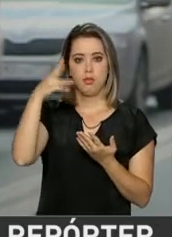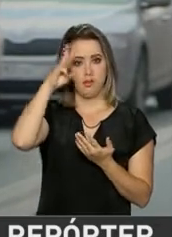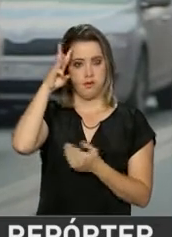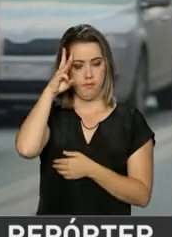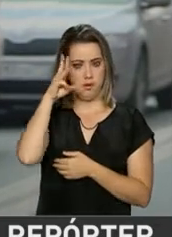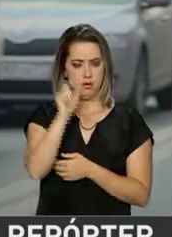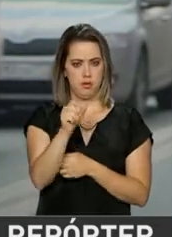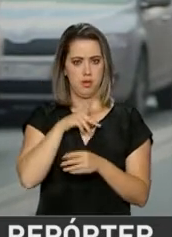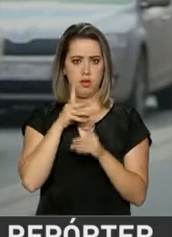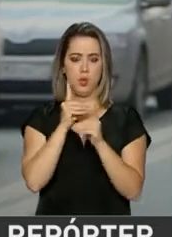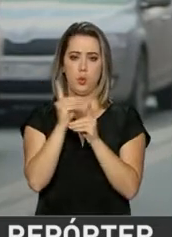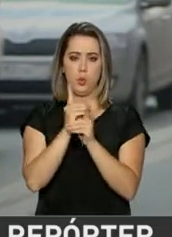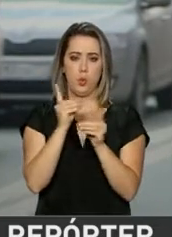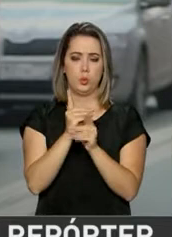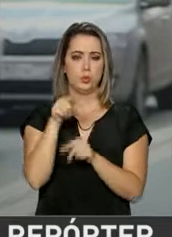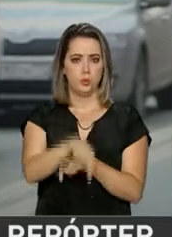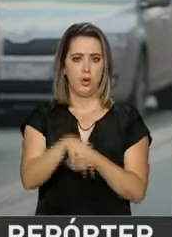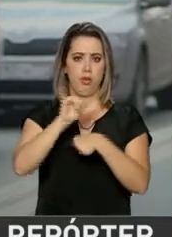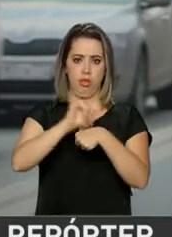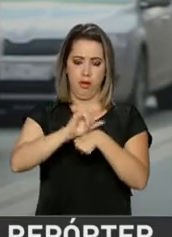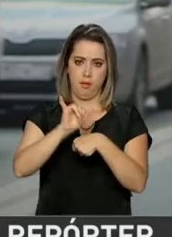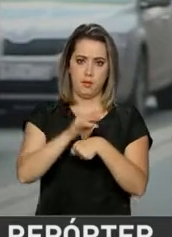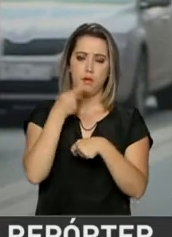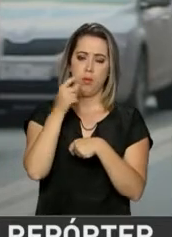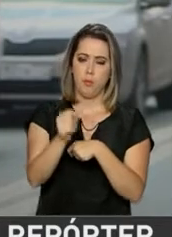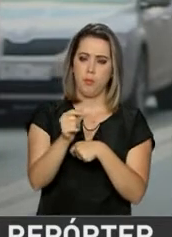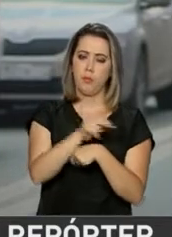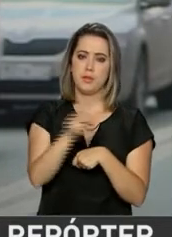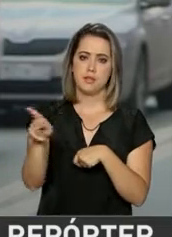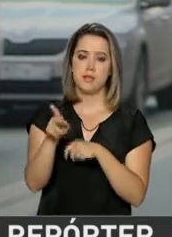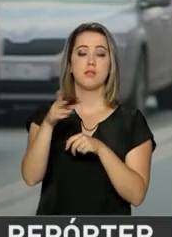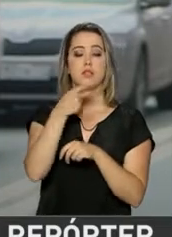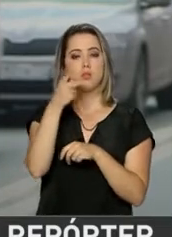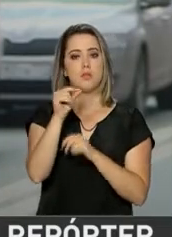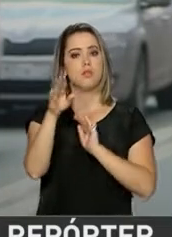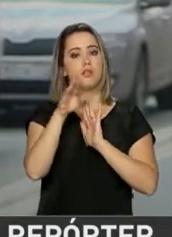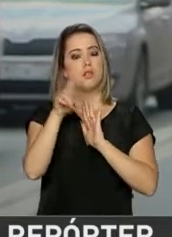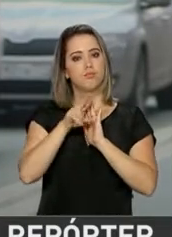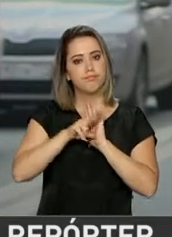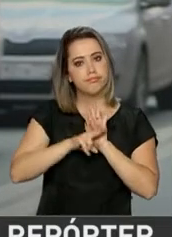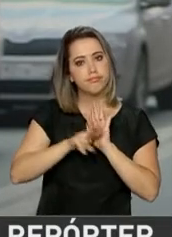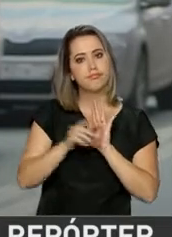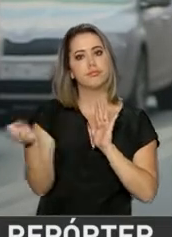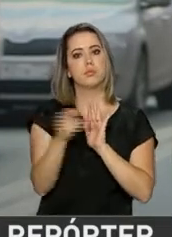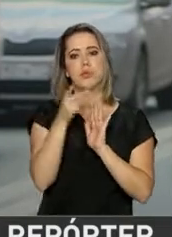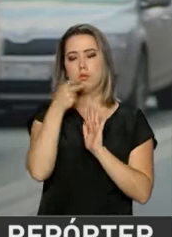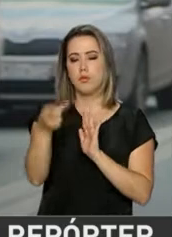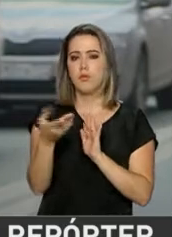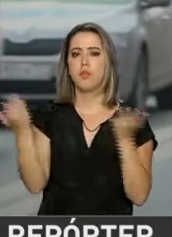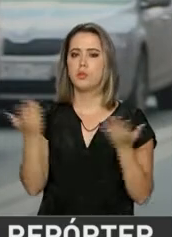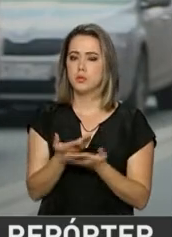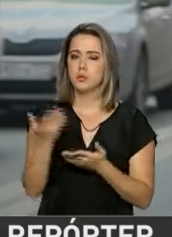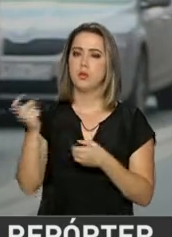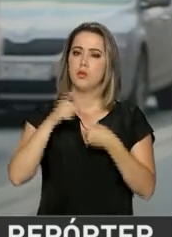moscou michel temer deve destacar as reformas do seu governo para impulsionar a economia brasileira e reiterar mensagem sobre o momento